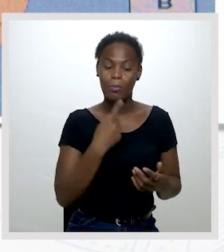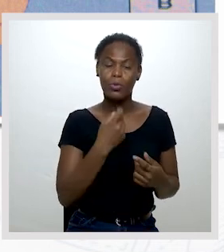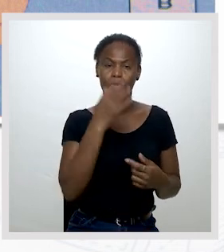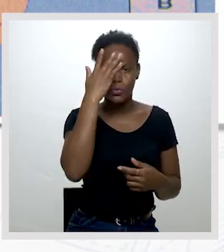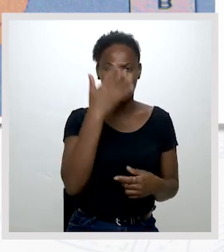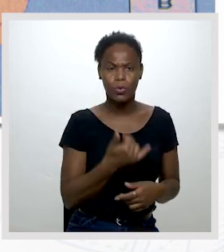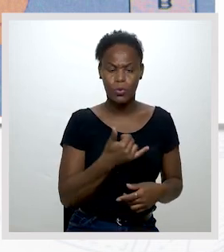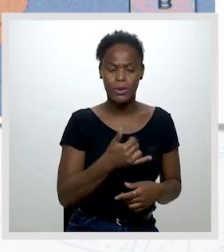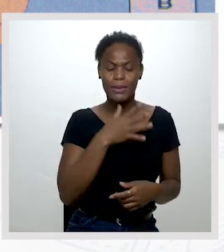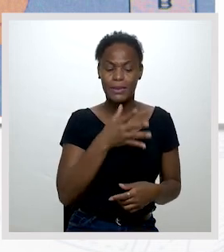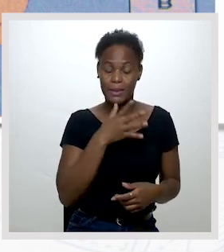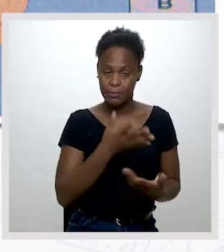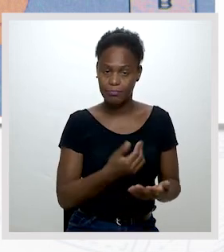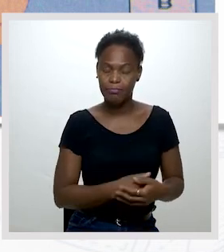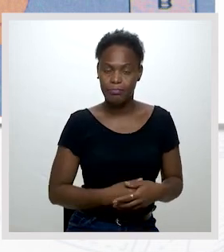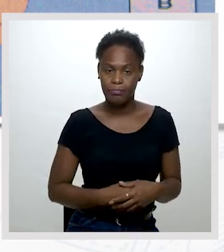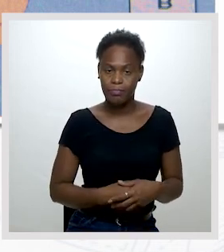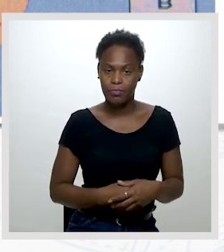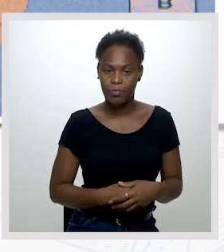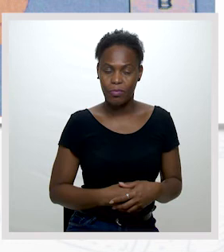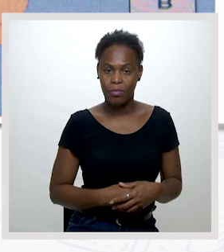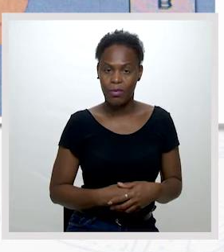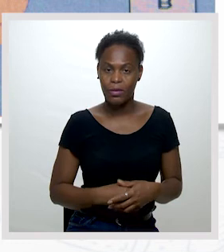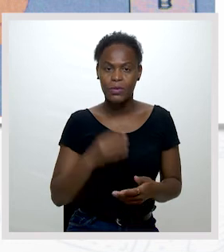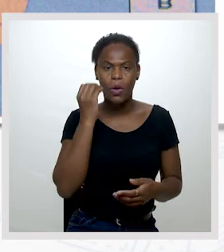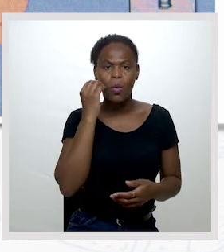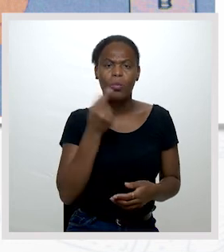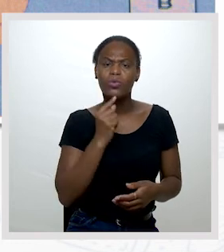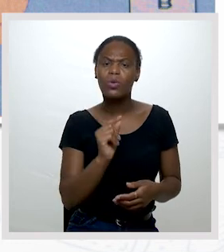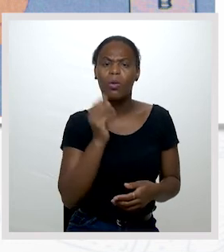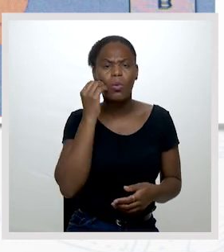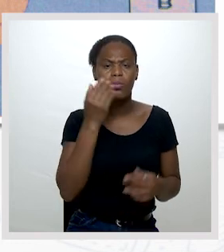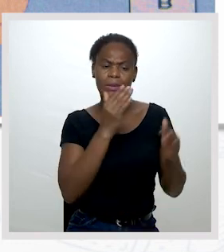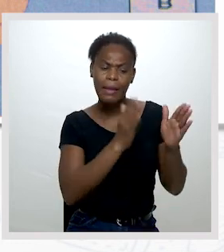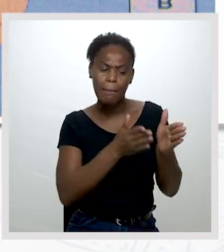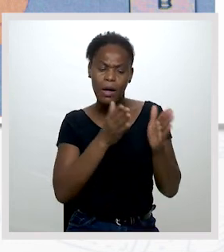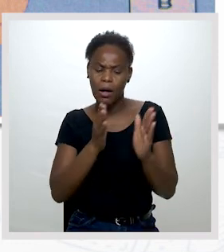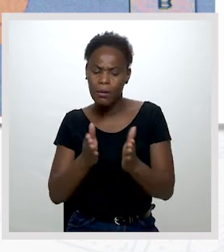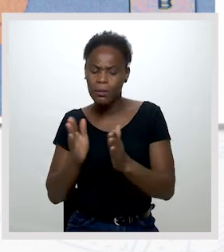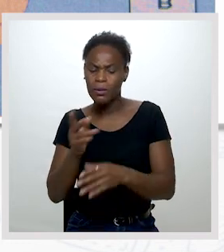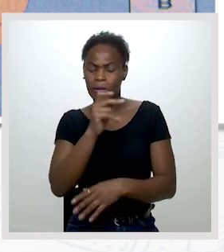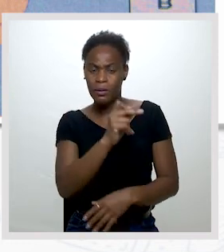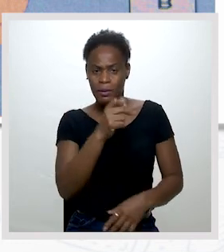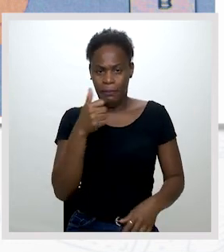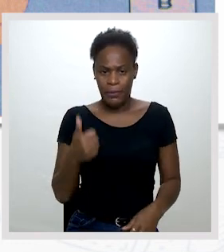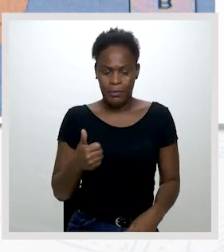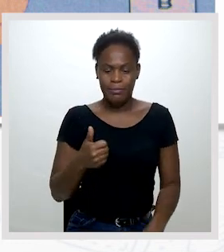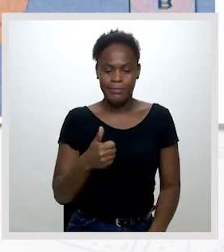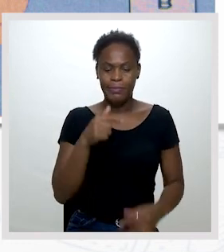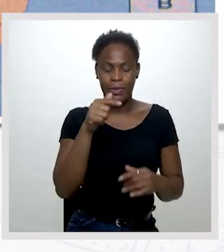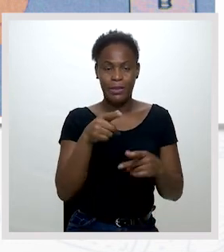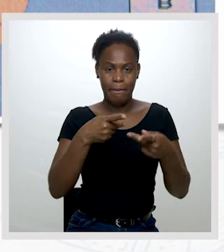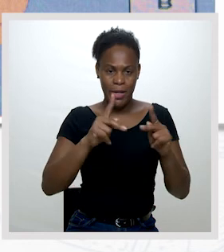Na segunda pergunta, diz o seguinte: como se designam as etapas A e